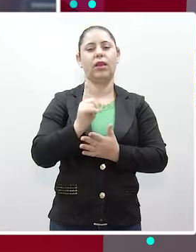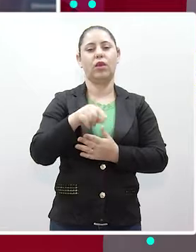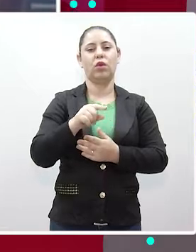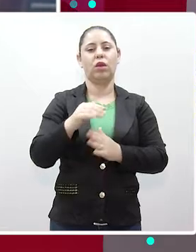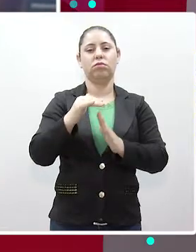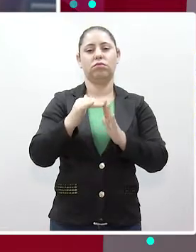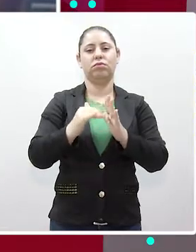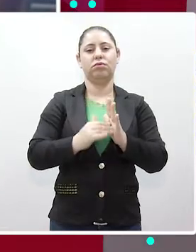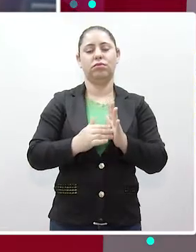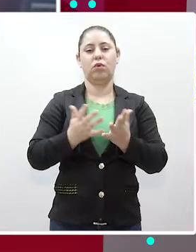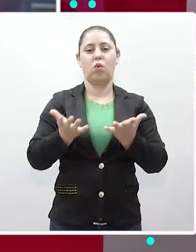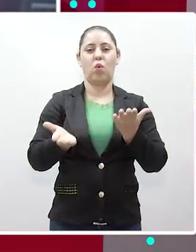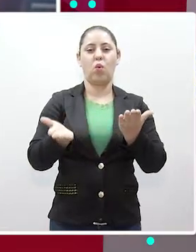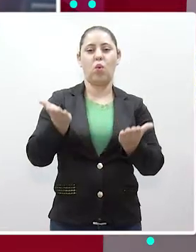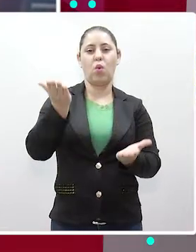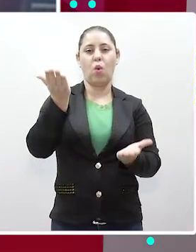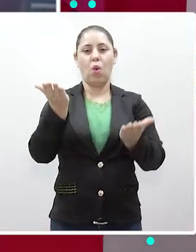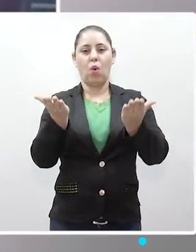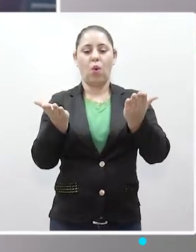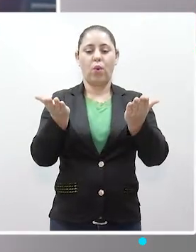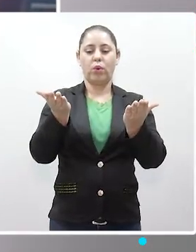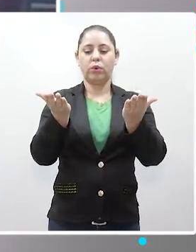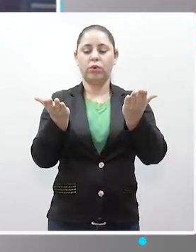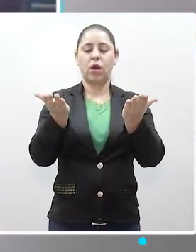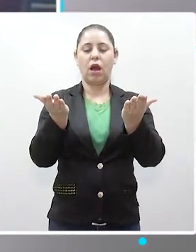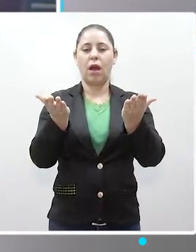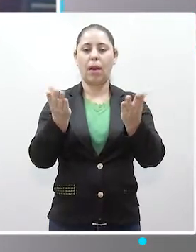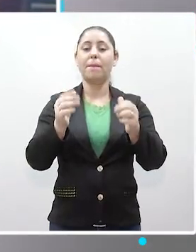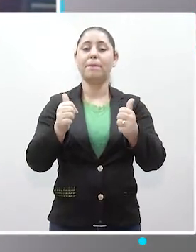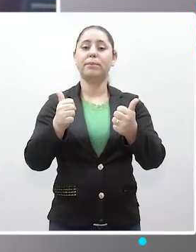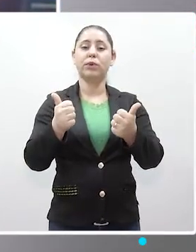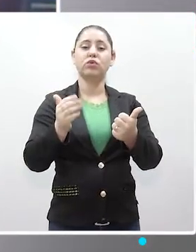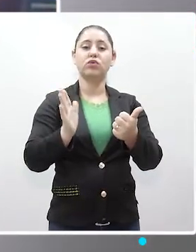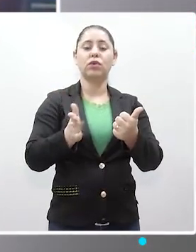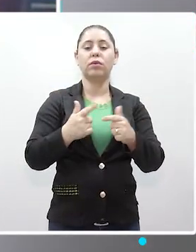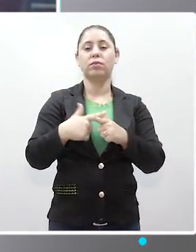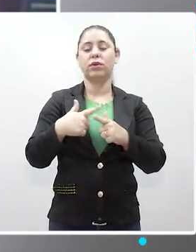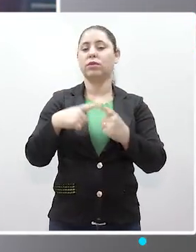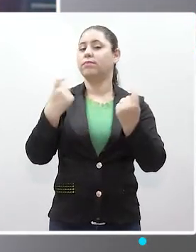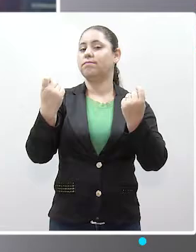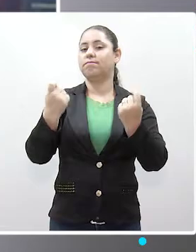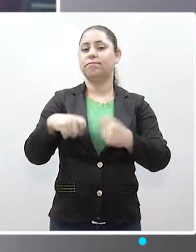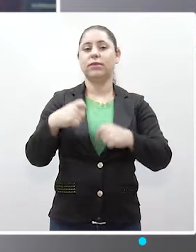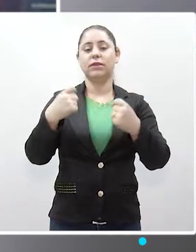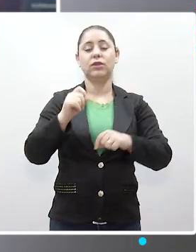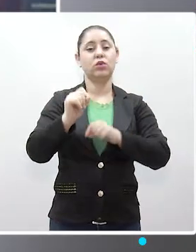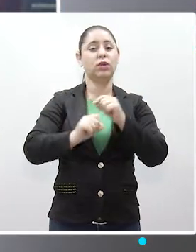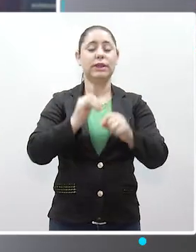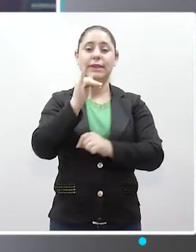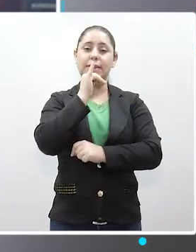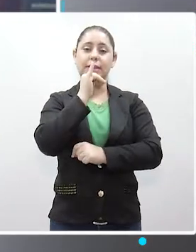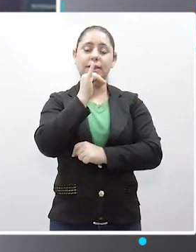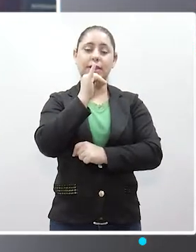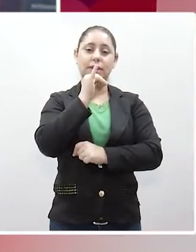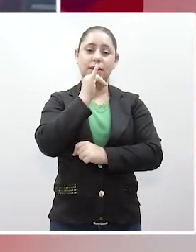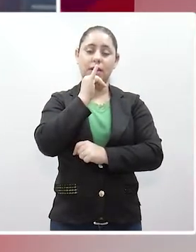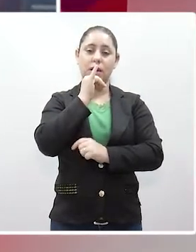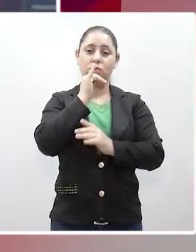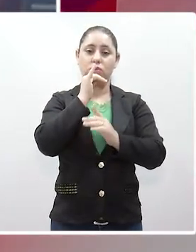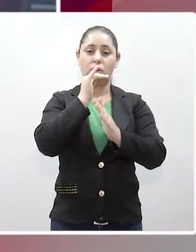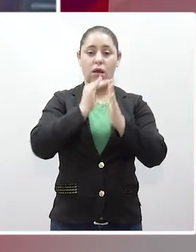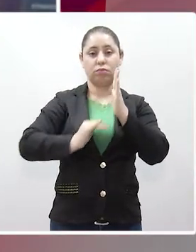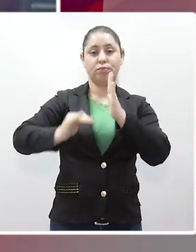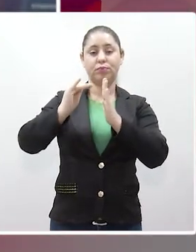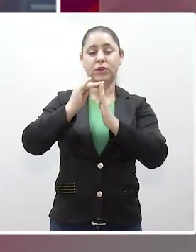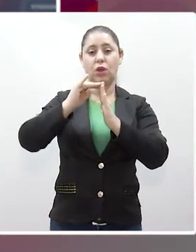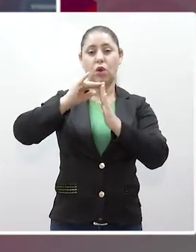agenda de diminuir as instabilidades, seria muito positivo, porque aí você não precisaria, por exemplo, subir a taxa